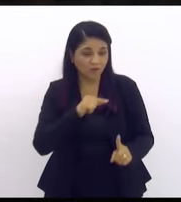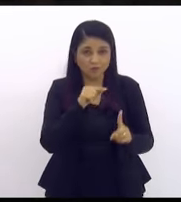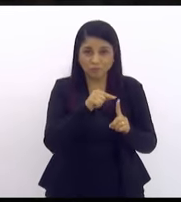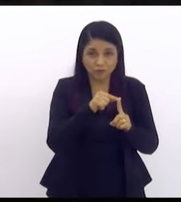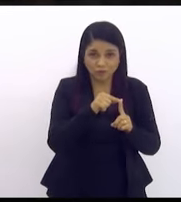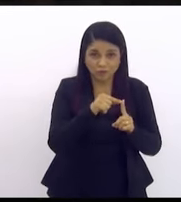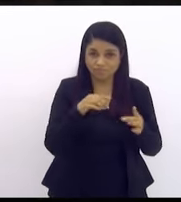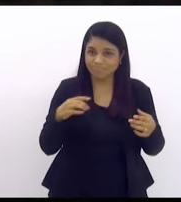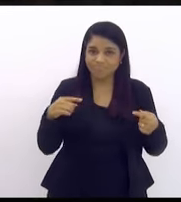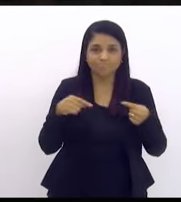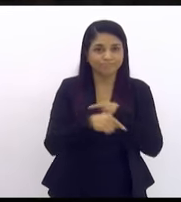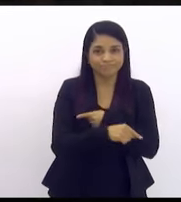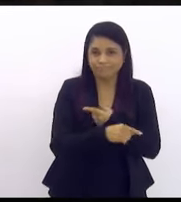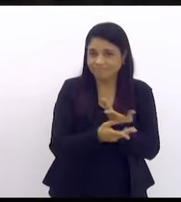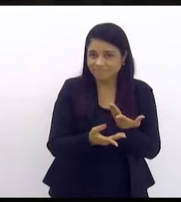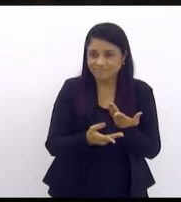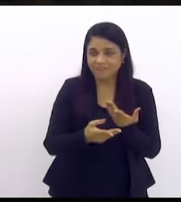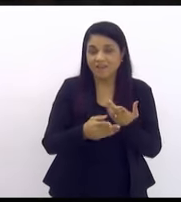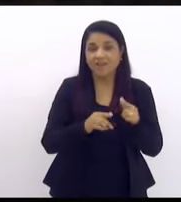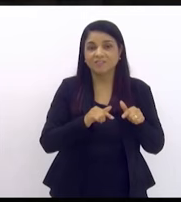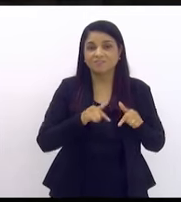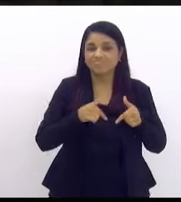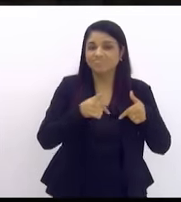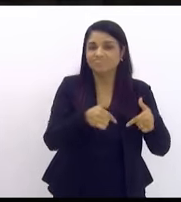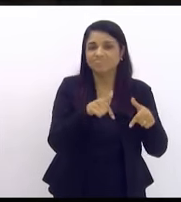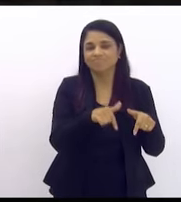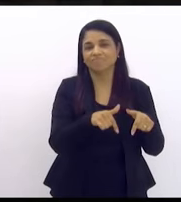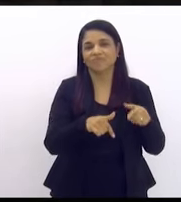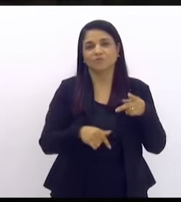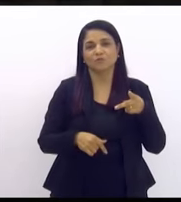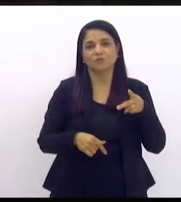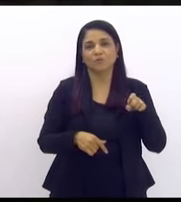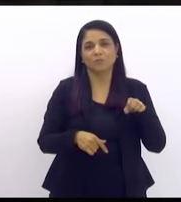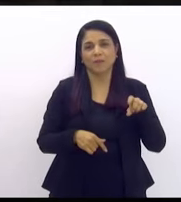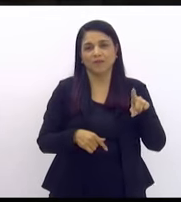às missões do PEDES. Então, ficou incompleto.